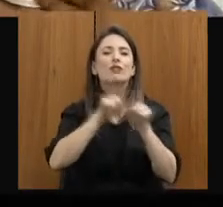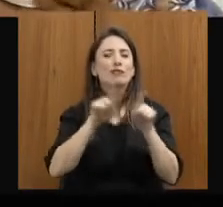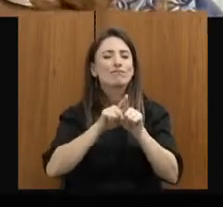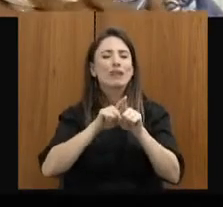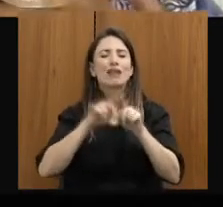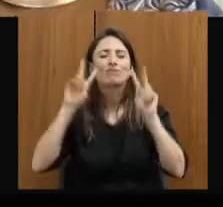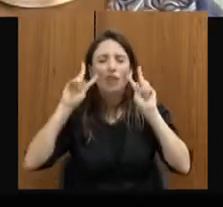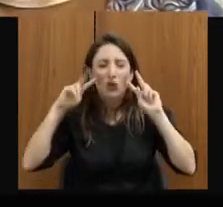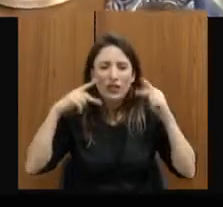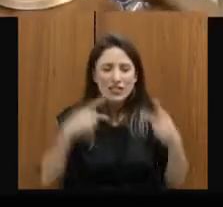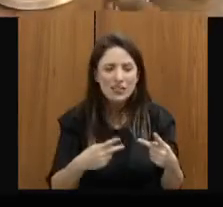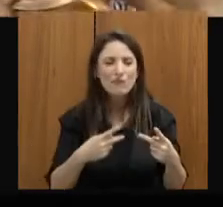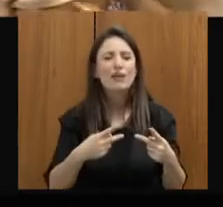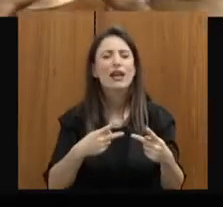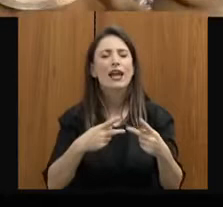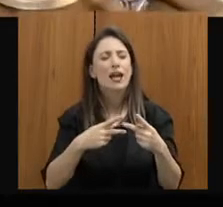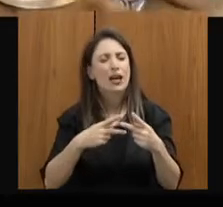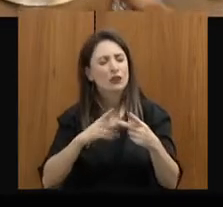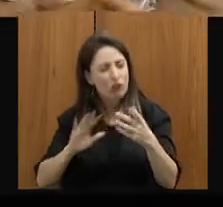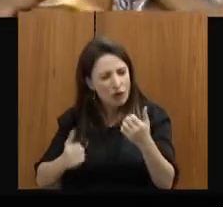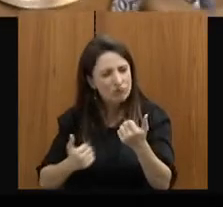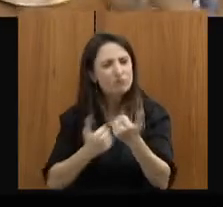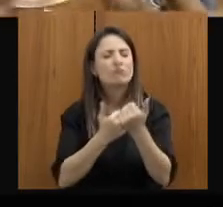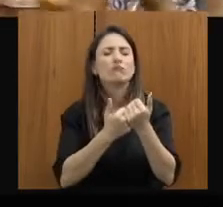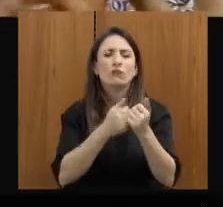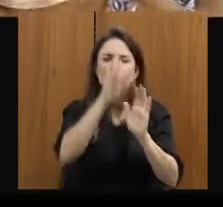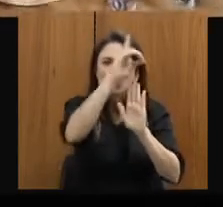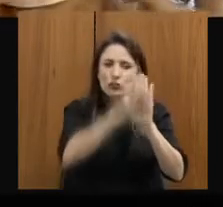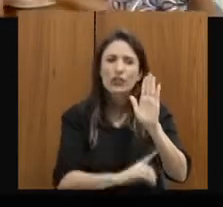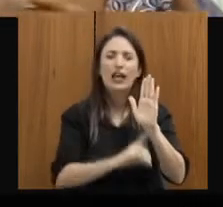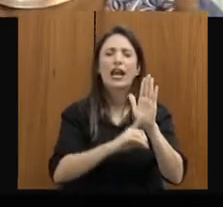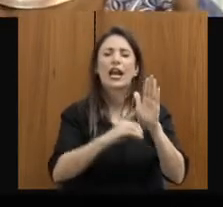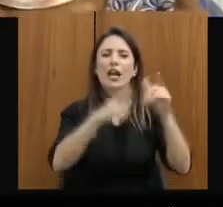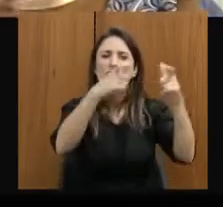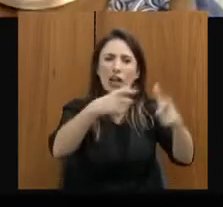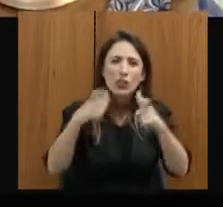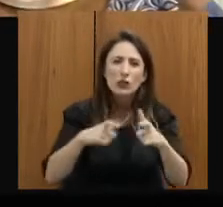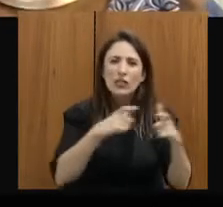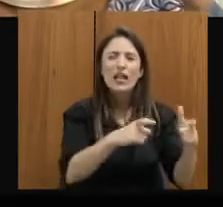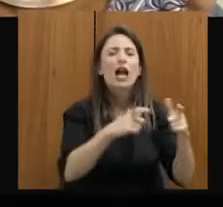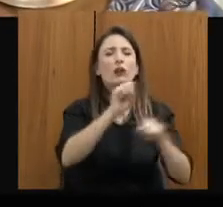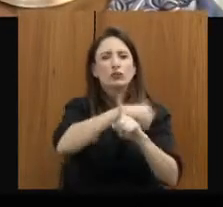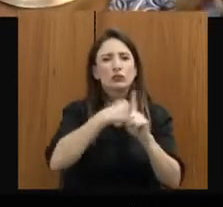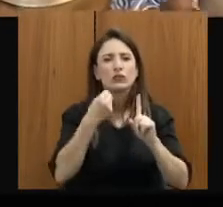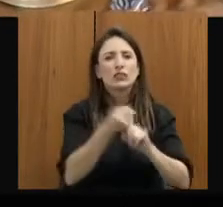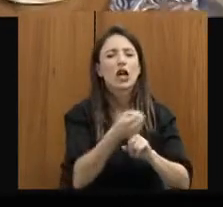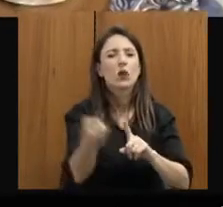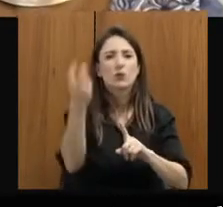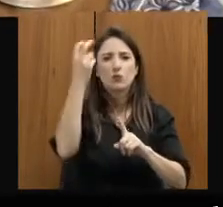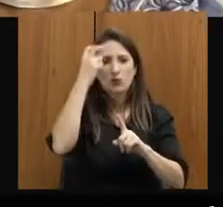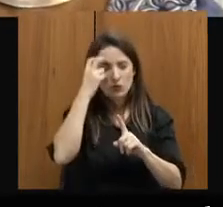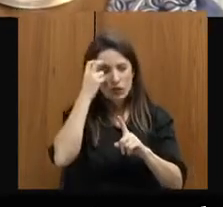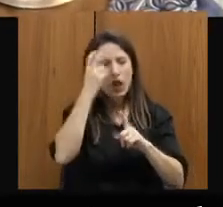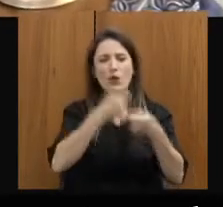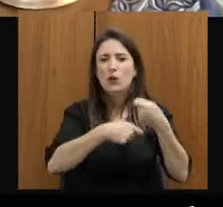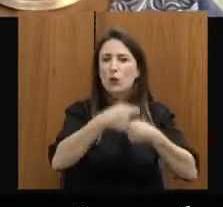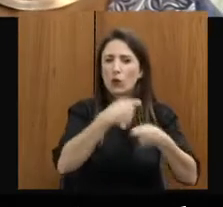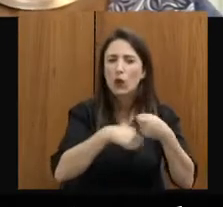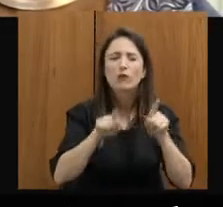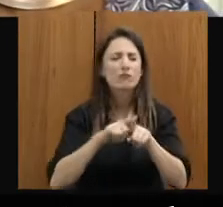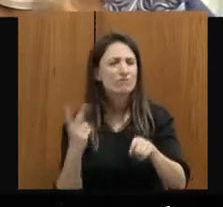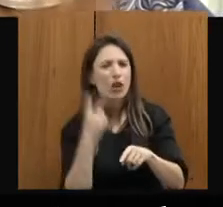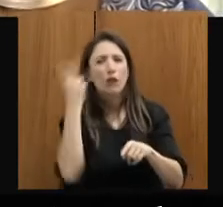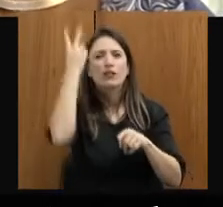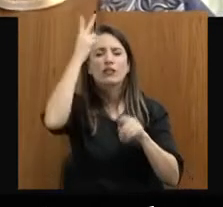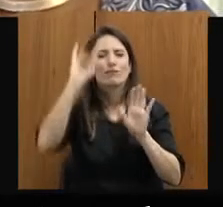e fortalecimento dos seus direitos territoriais sociais ambientais econômicas e culturais valorização da sua identidade